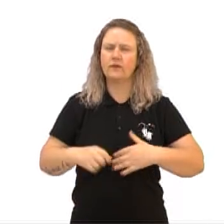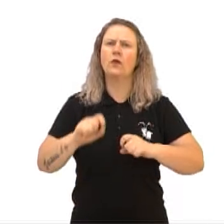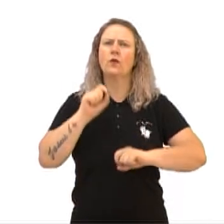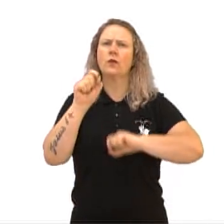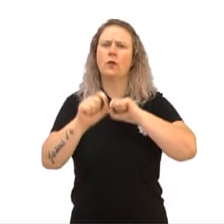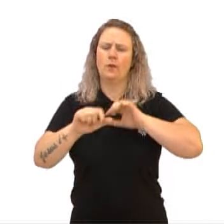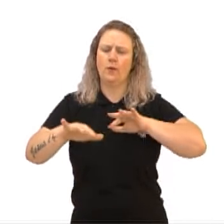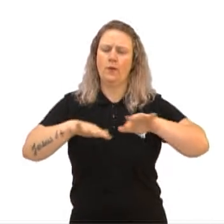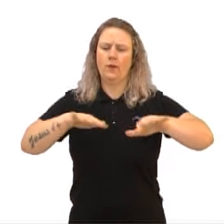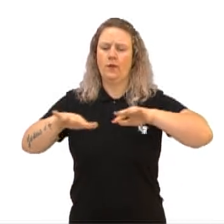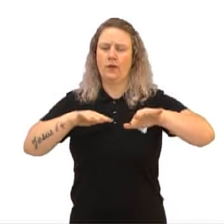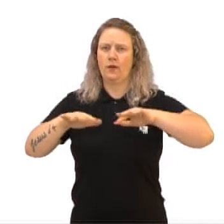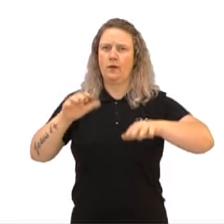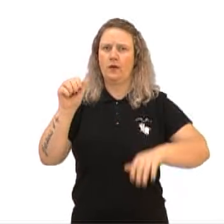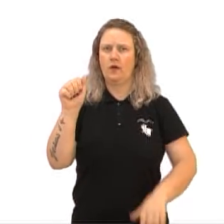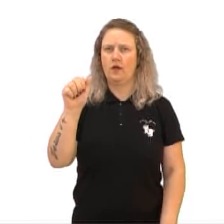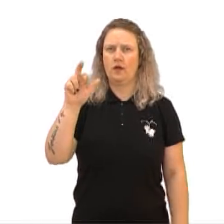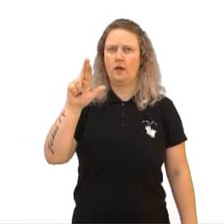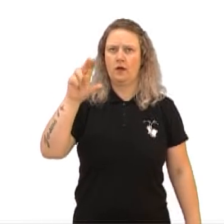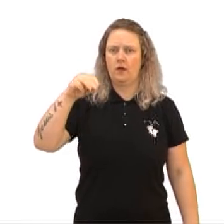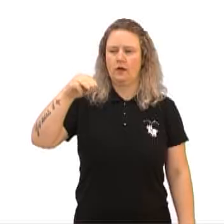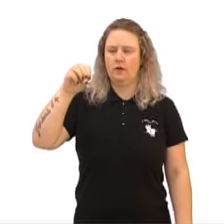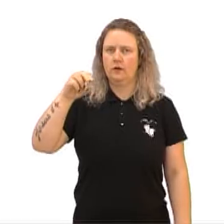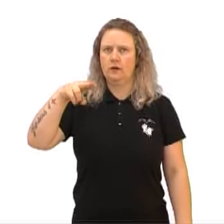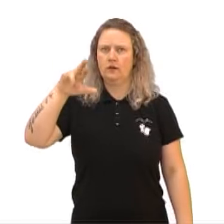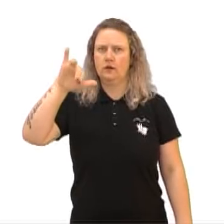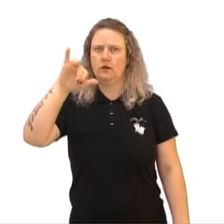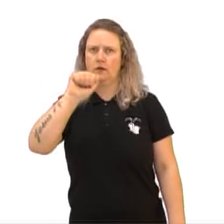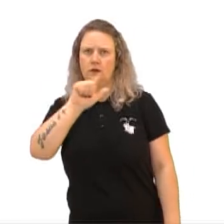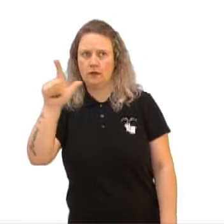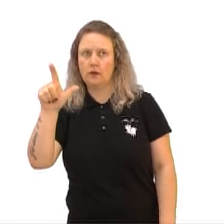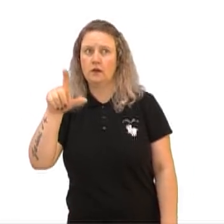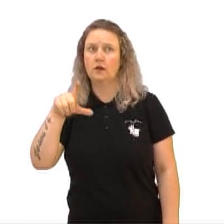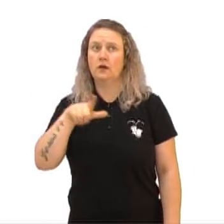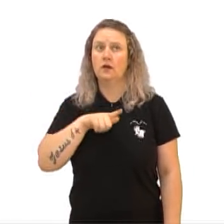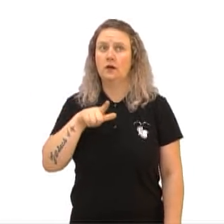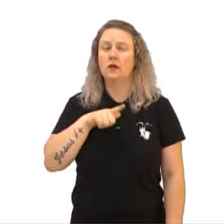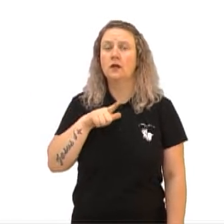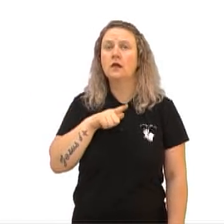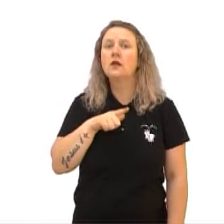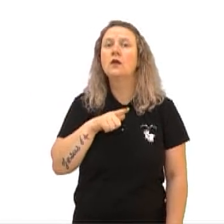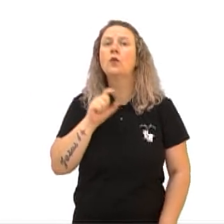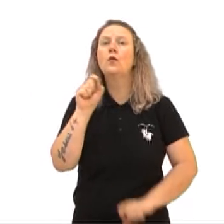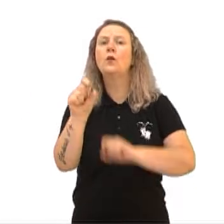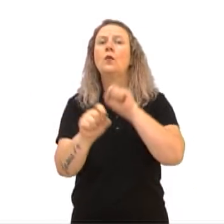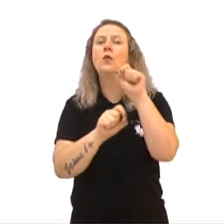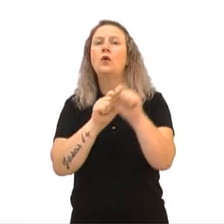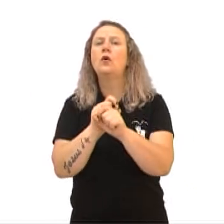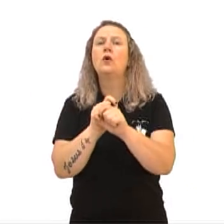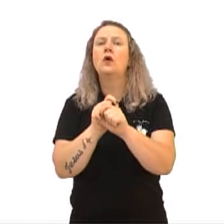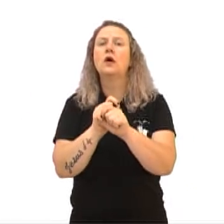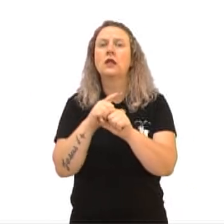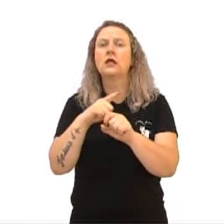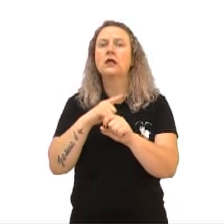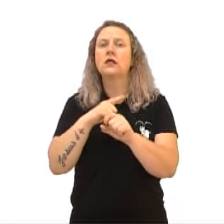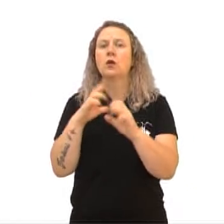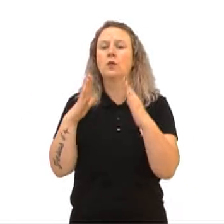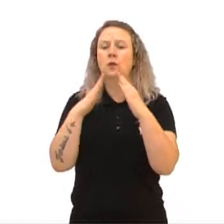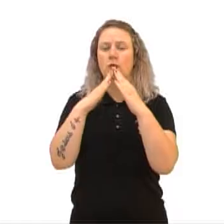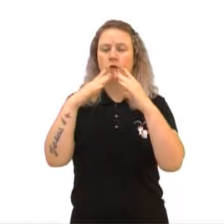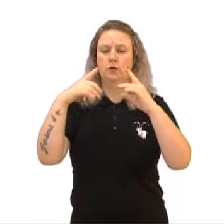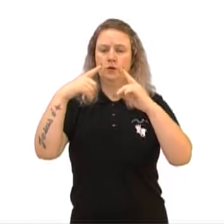armorial, né? Na Concatedral de São Pedro dos Clérigos, em Recife, então, Concatedral é uma igreja, tá bom? Uma